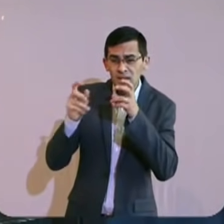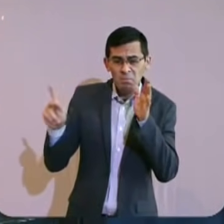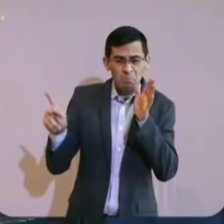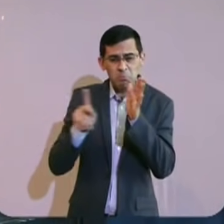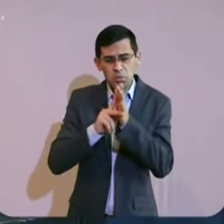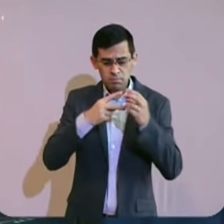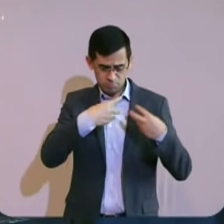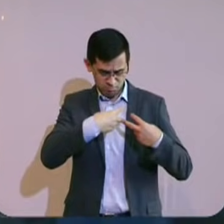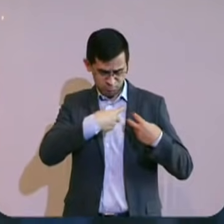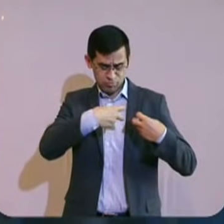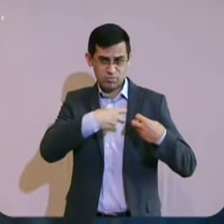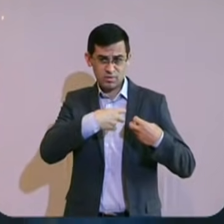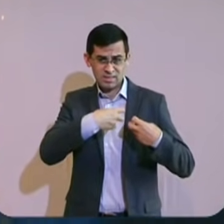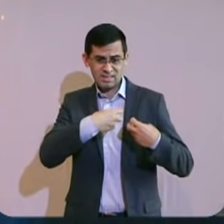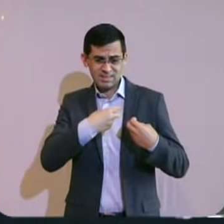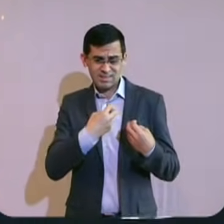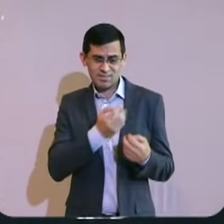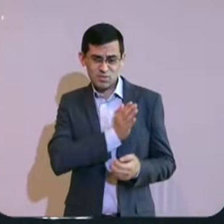próprio coração.